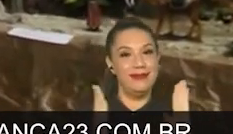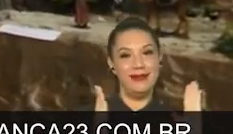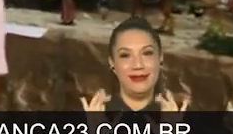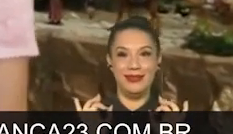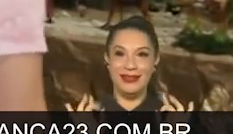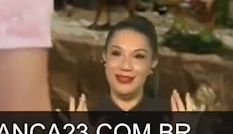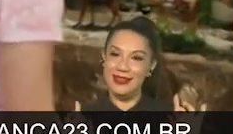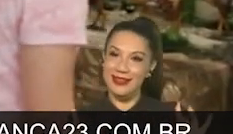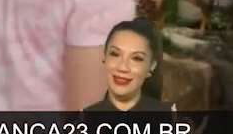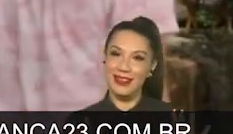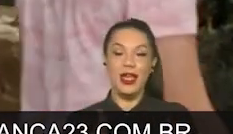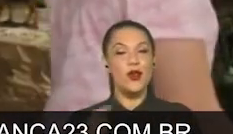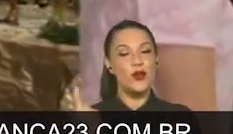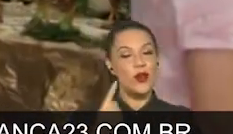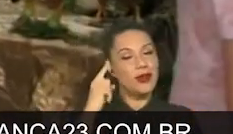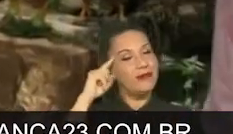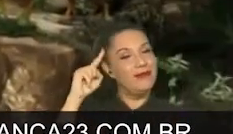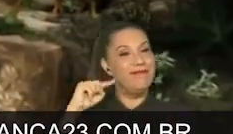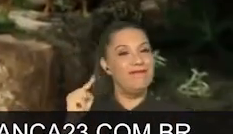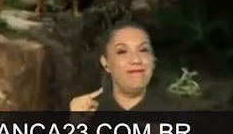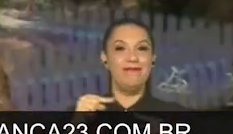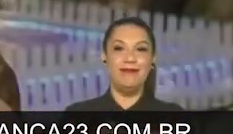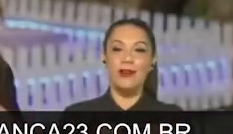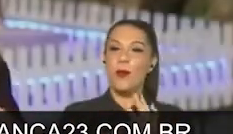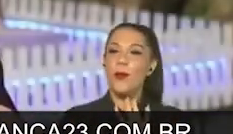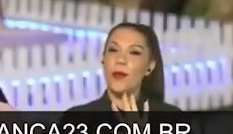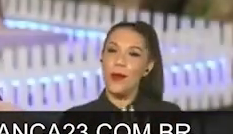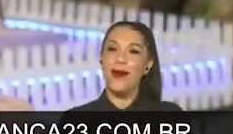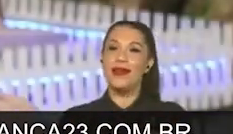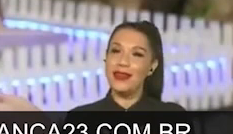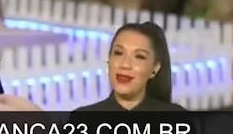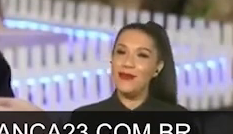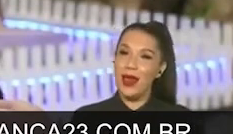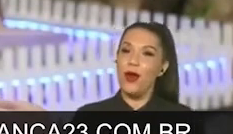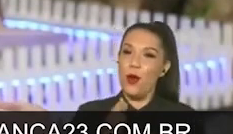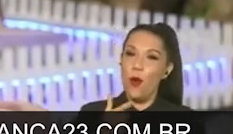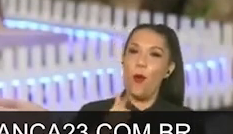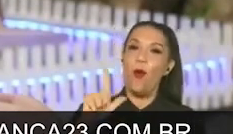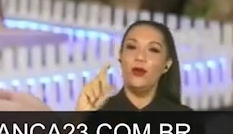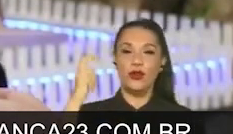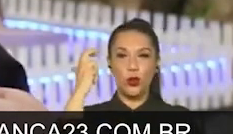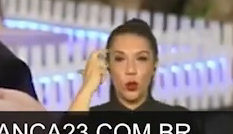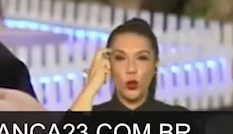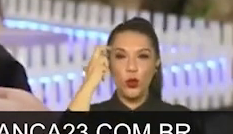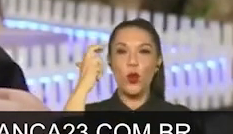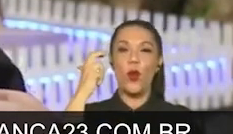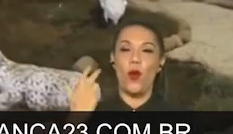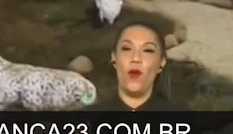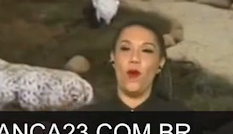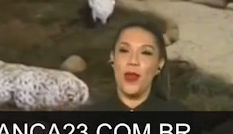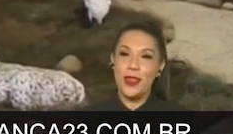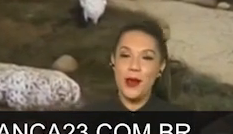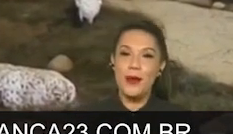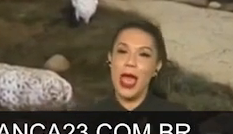Acima de tudo, a nossa ideia foi de mostrar também que, como outras culturas,